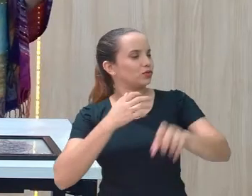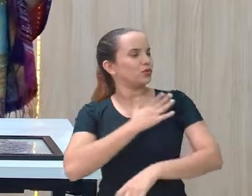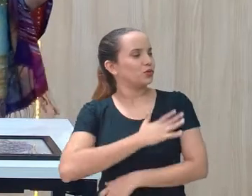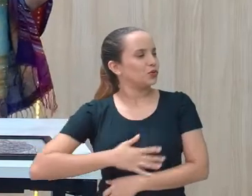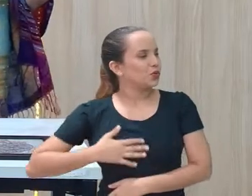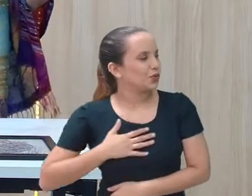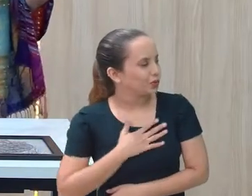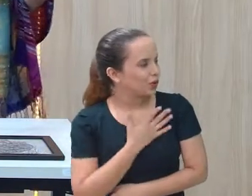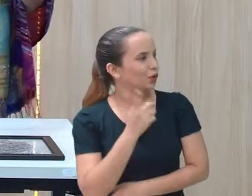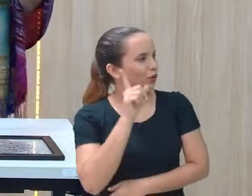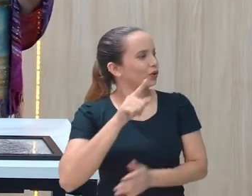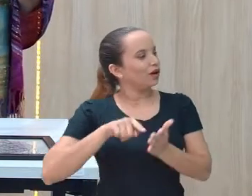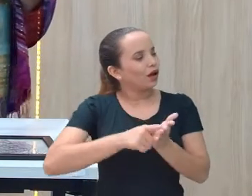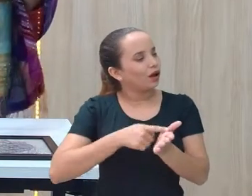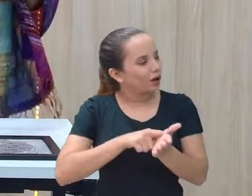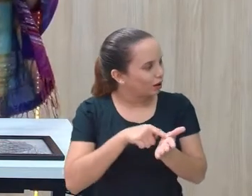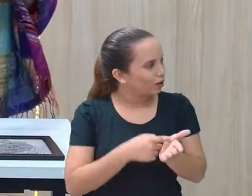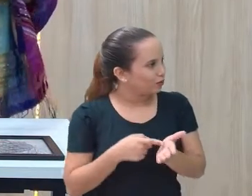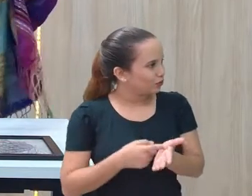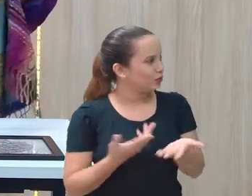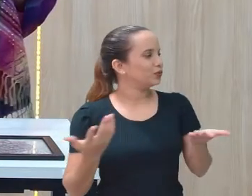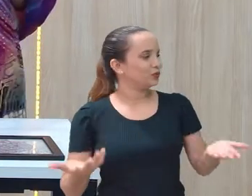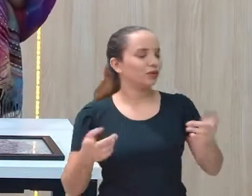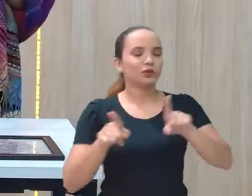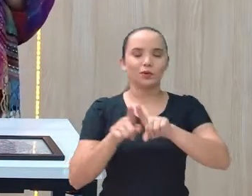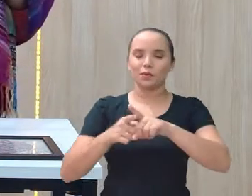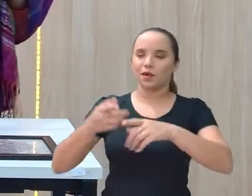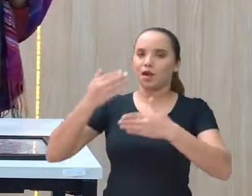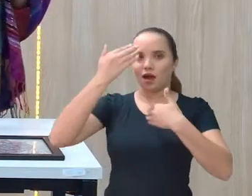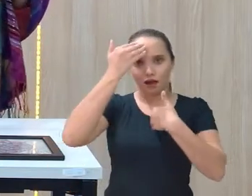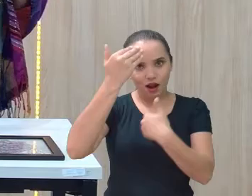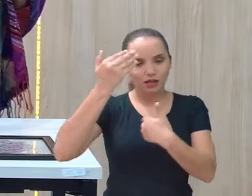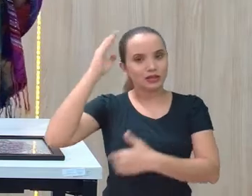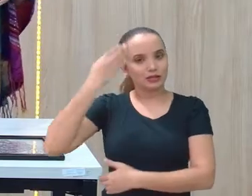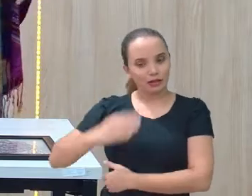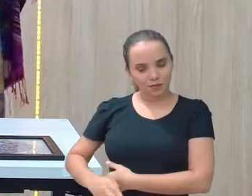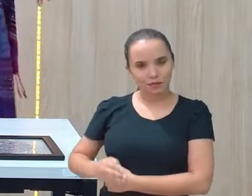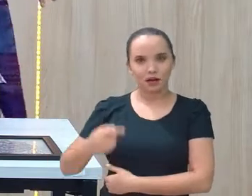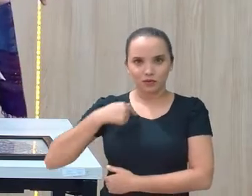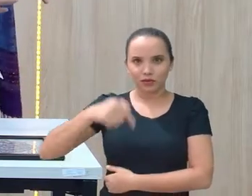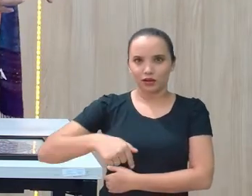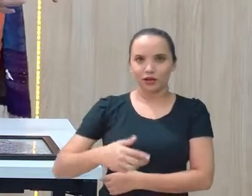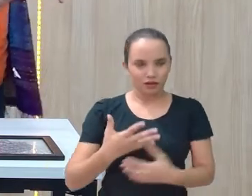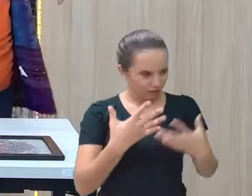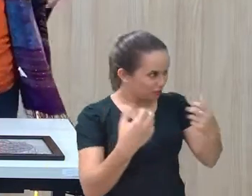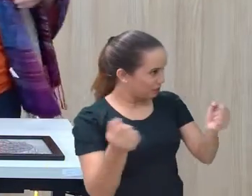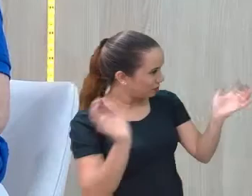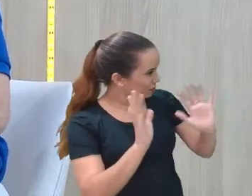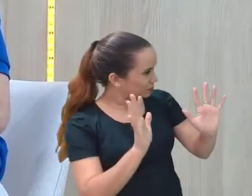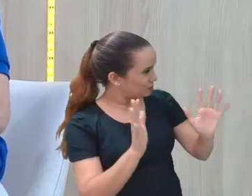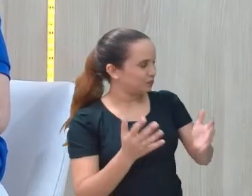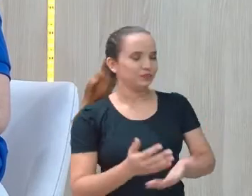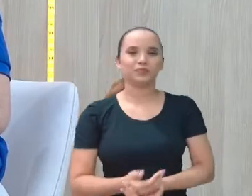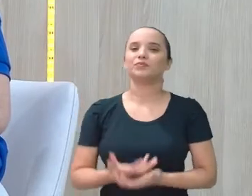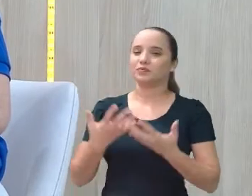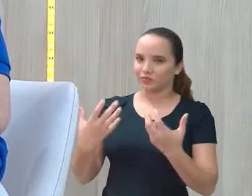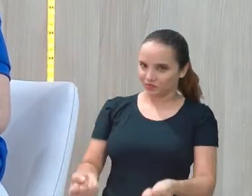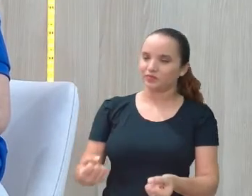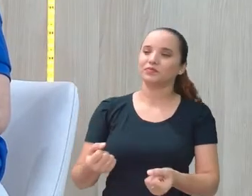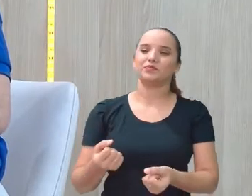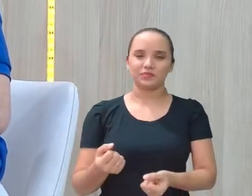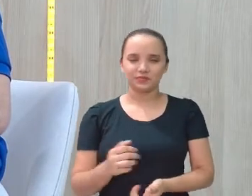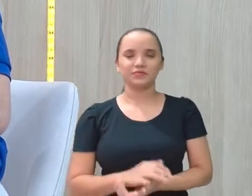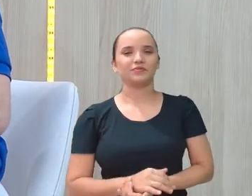que é gravura, né? Agradecer a Brielle por estar aqui. Vamos se despedir, Celi? Vamos sim. Então,